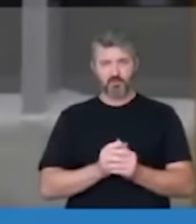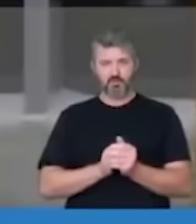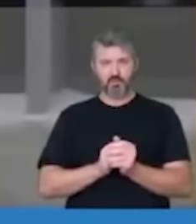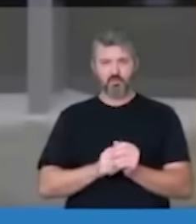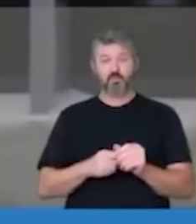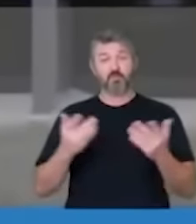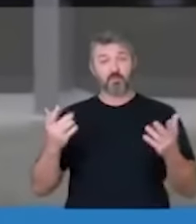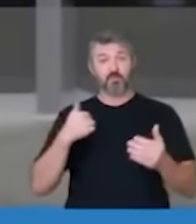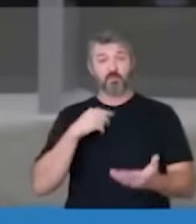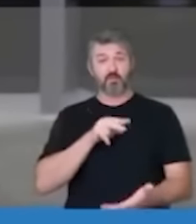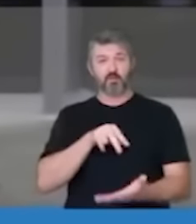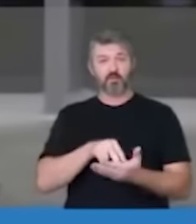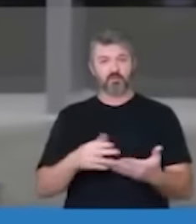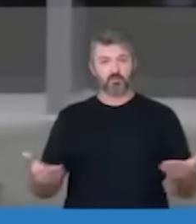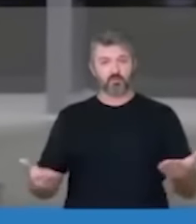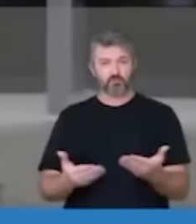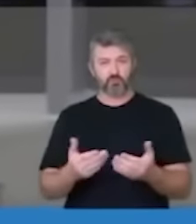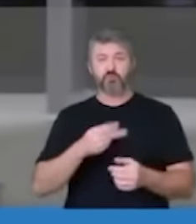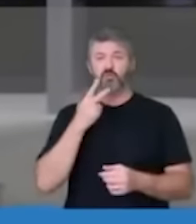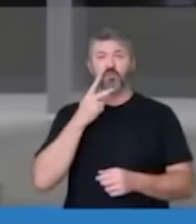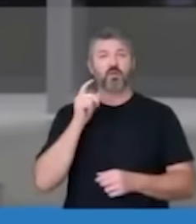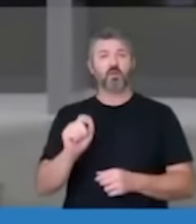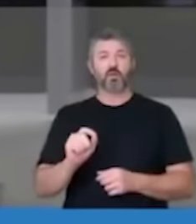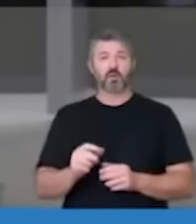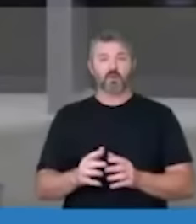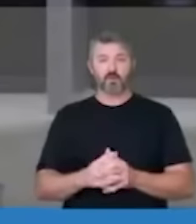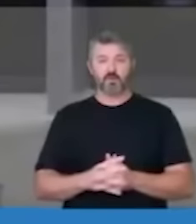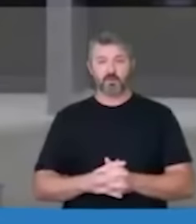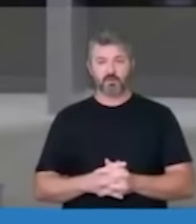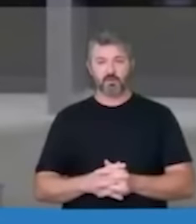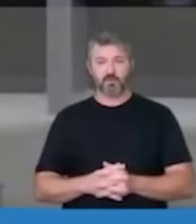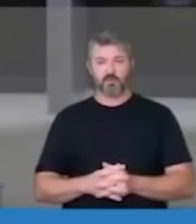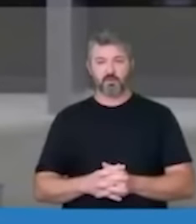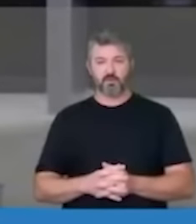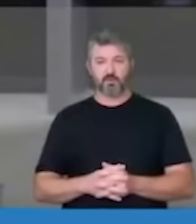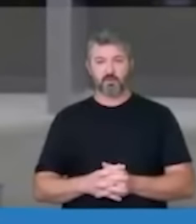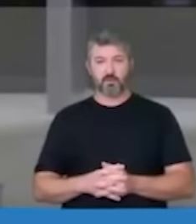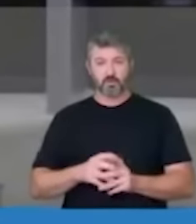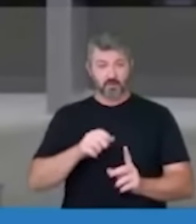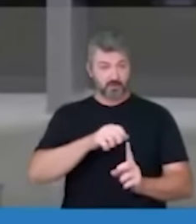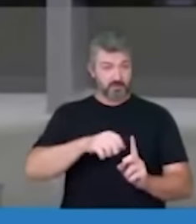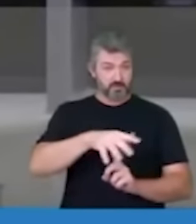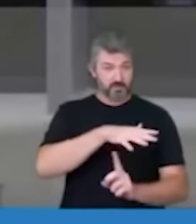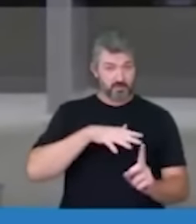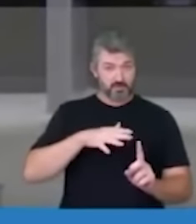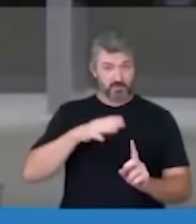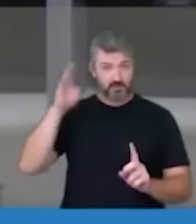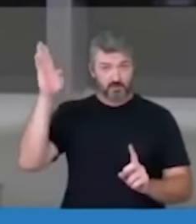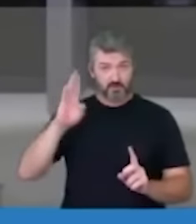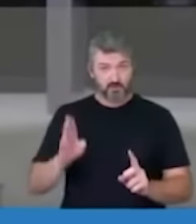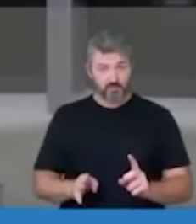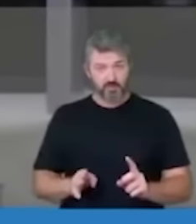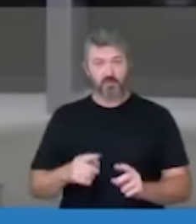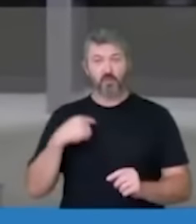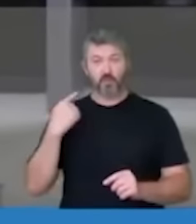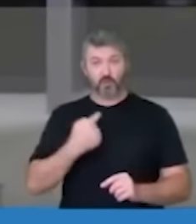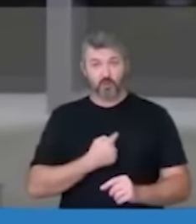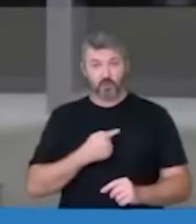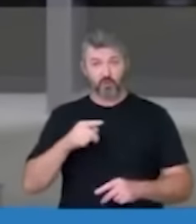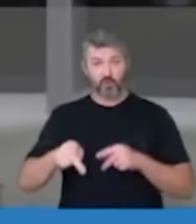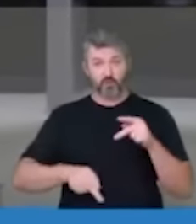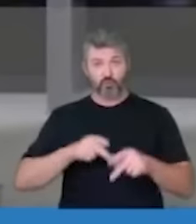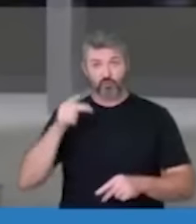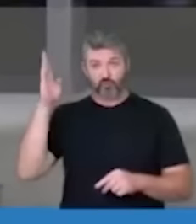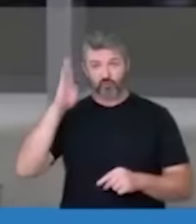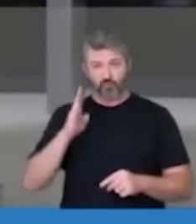Então, subo a essa tribuna para dizer... Para dizer que a sociedade brasileira, nós, povo brasileiro,